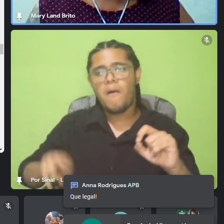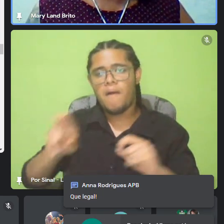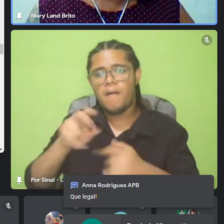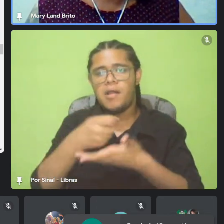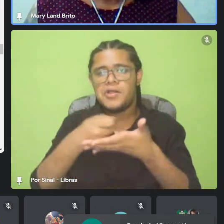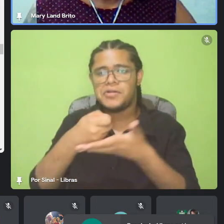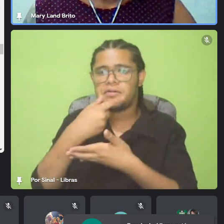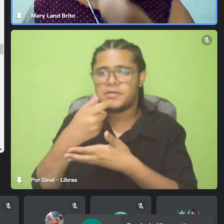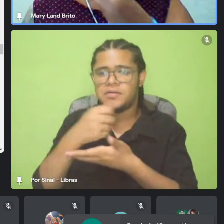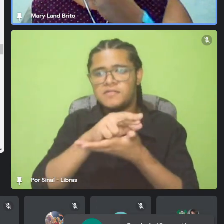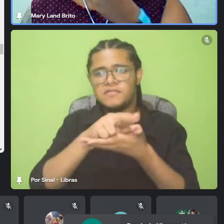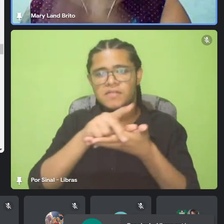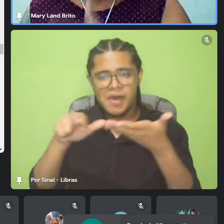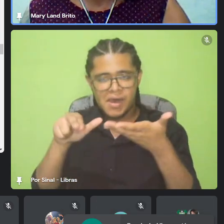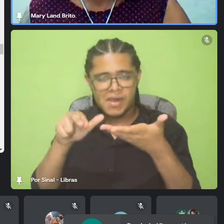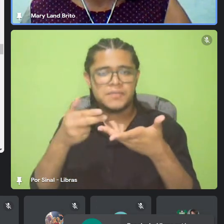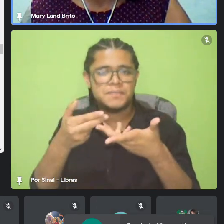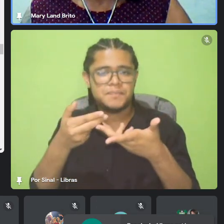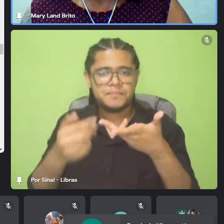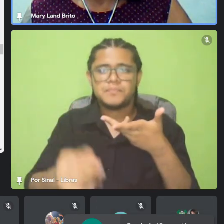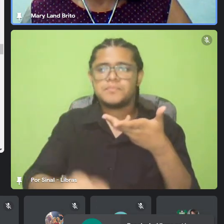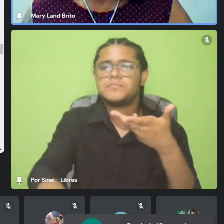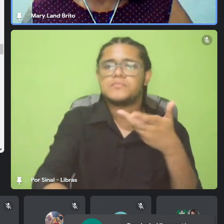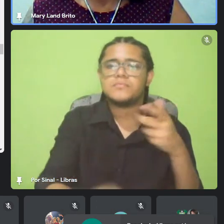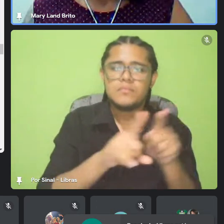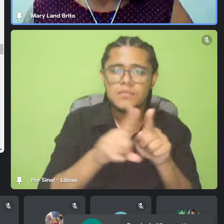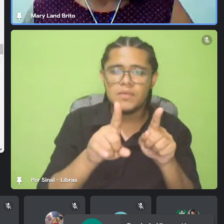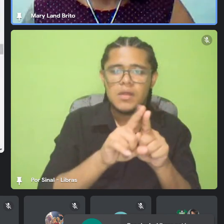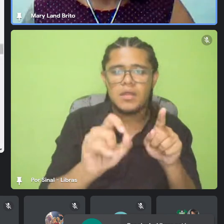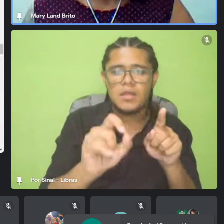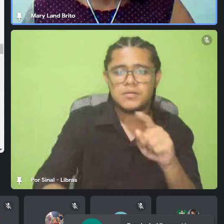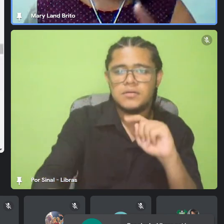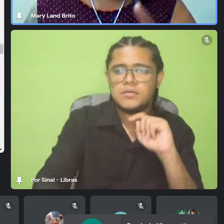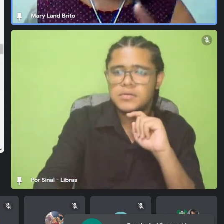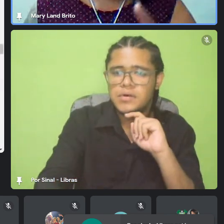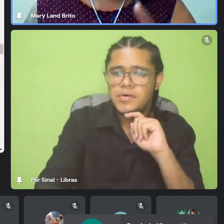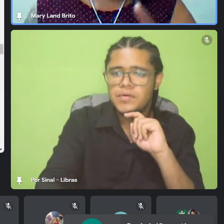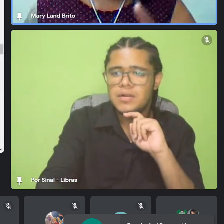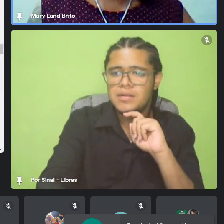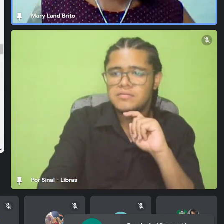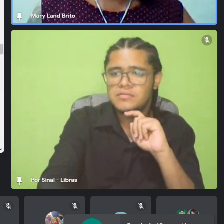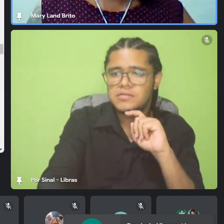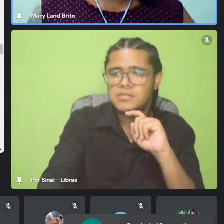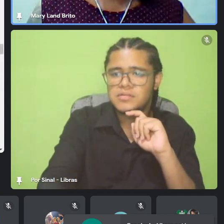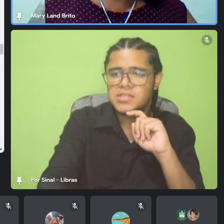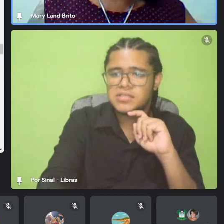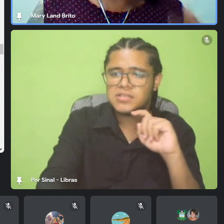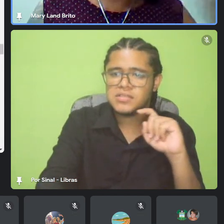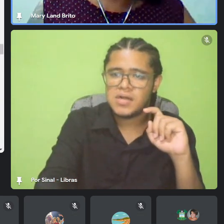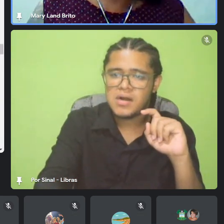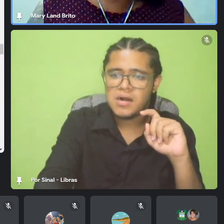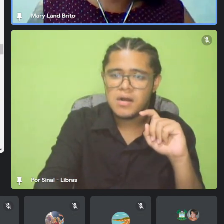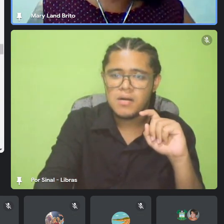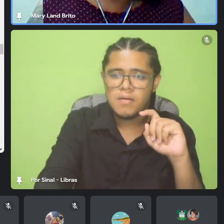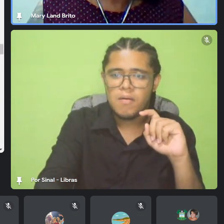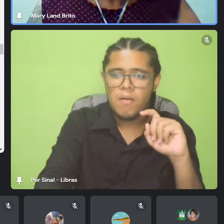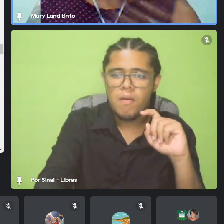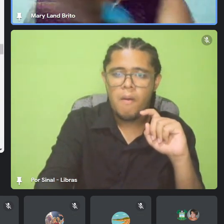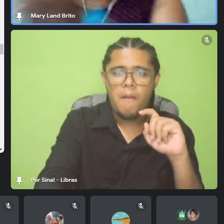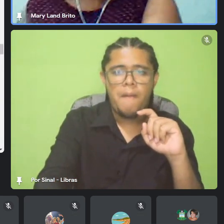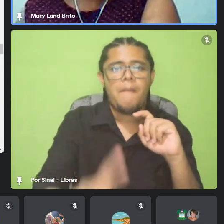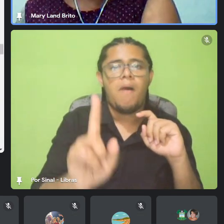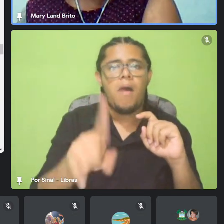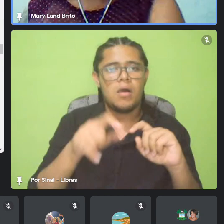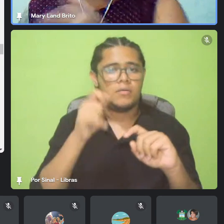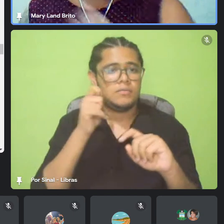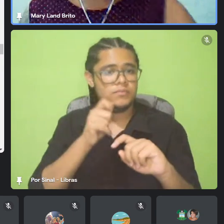expressões, e que ela coloca na medicina popular, então, por exemplo, é uma pessoa, que seja ela, foi um exemplo que eu dei, seja